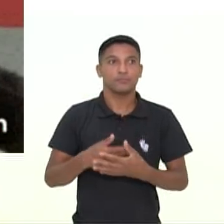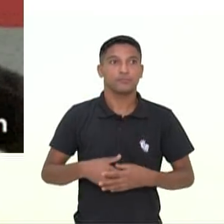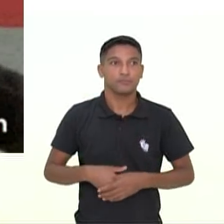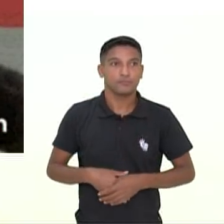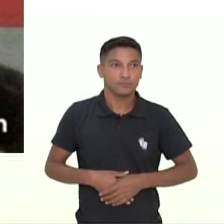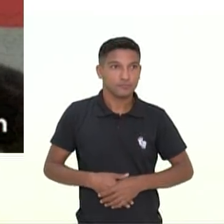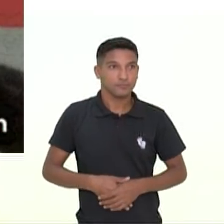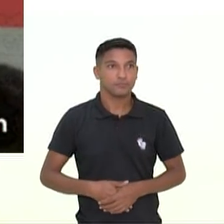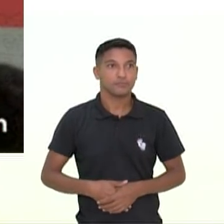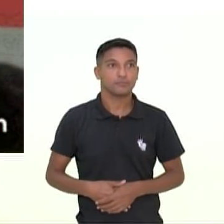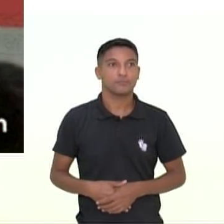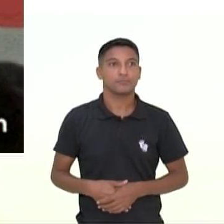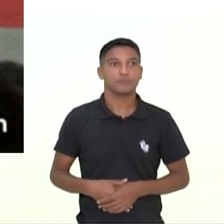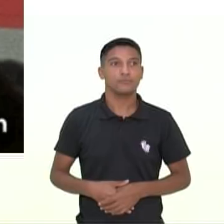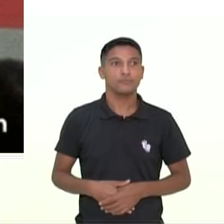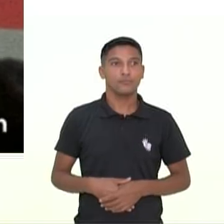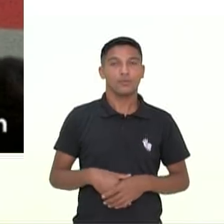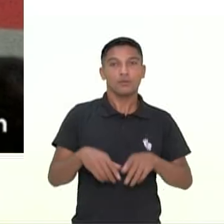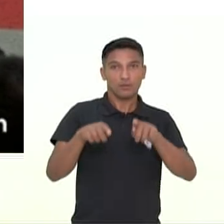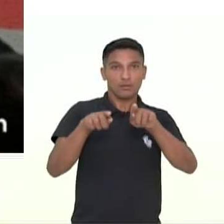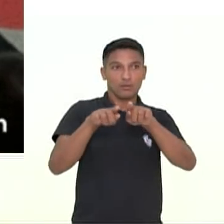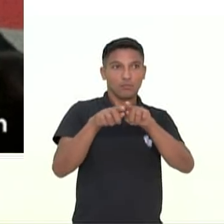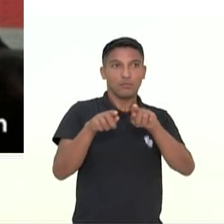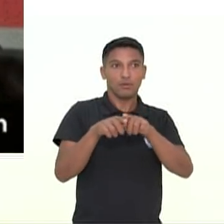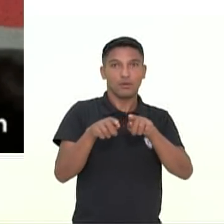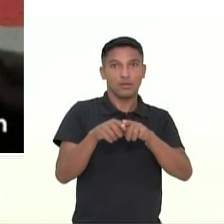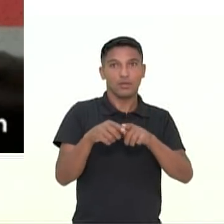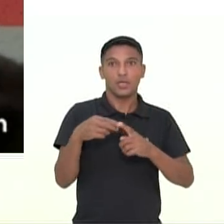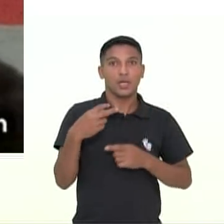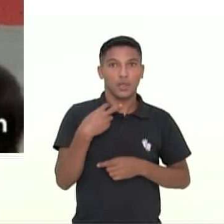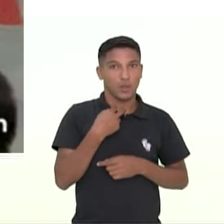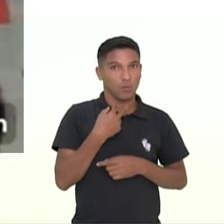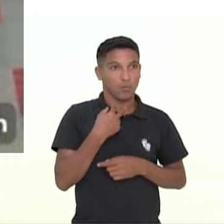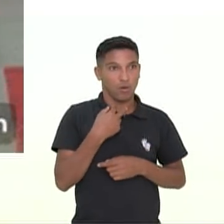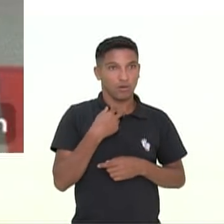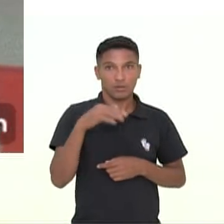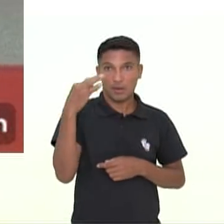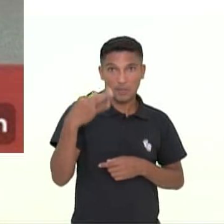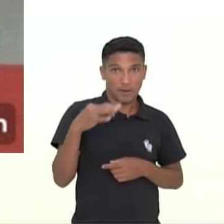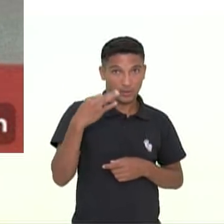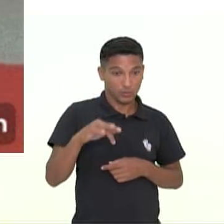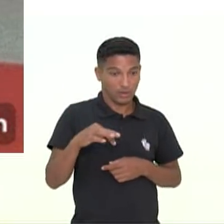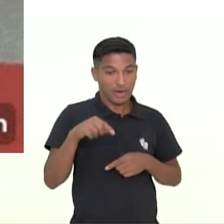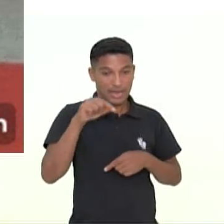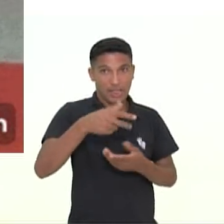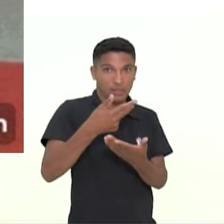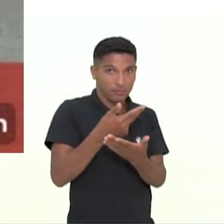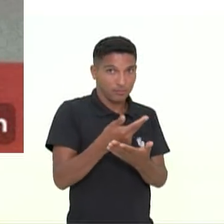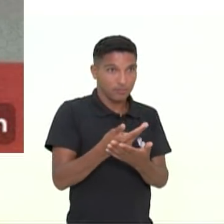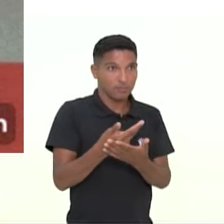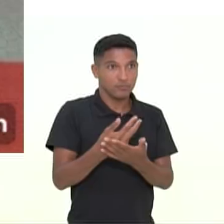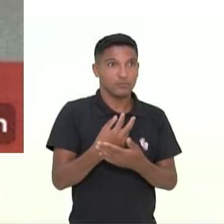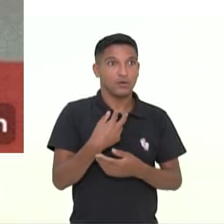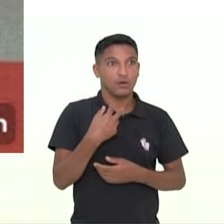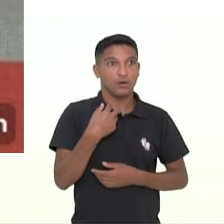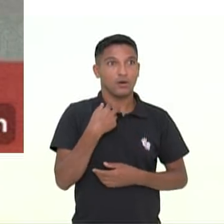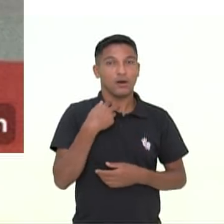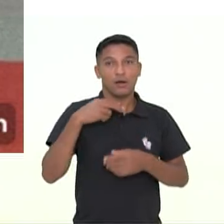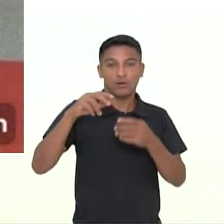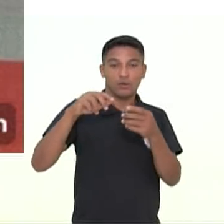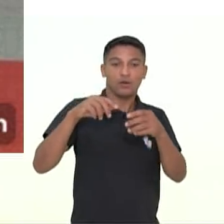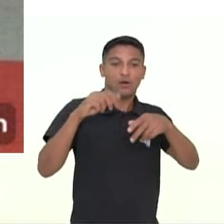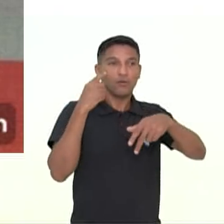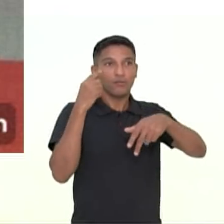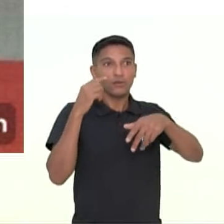E percebam o cuidado em não machucar o oponente. Olha como agora, quando ele vai girar, ele tem o cuidado